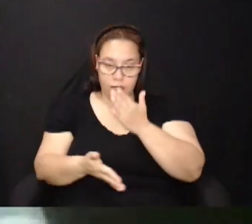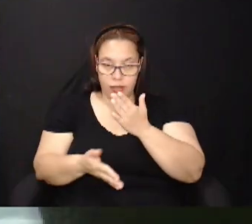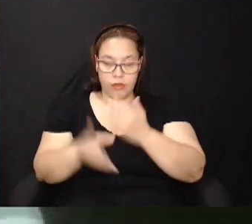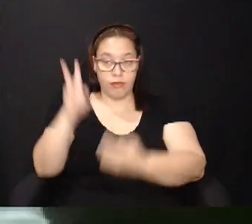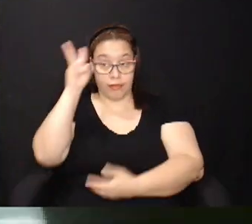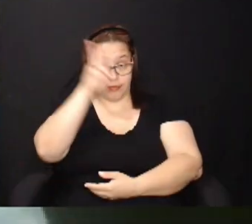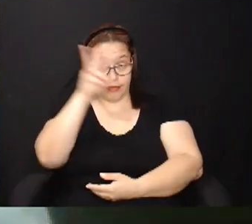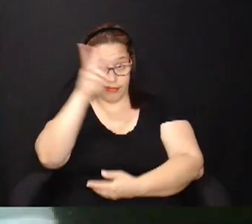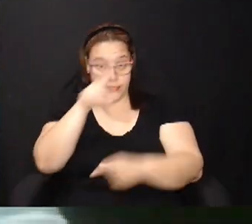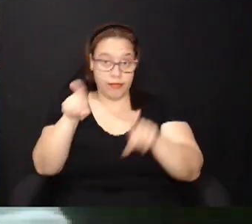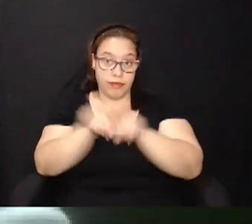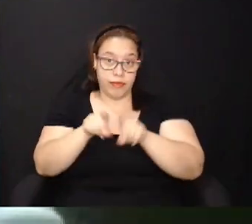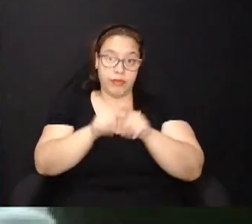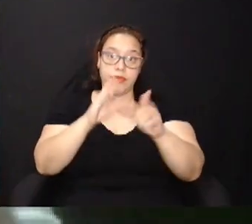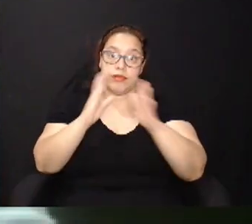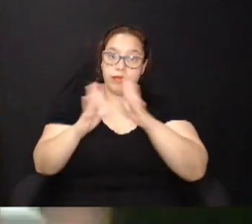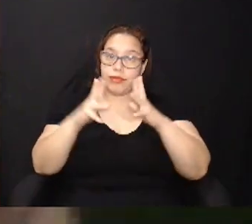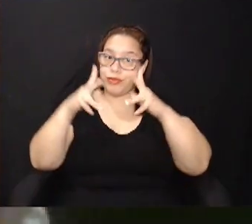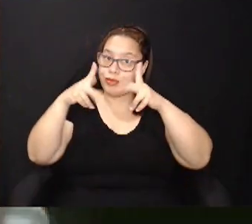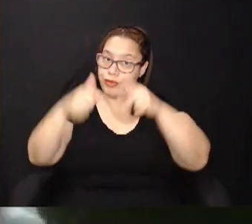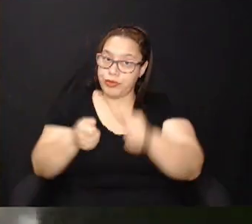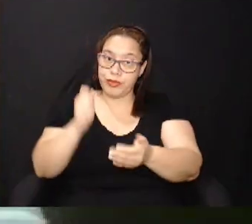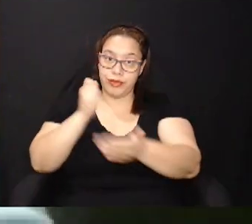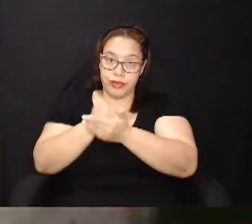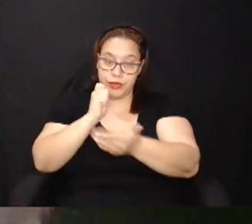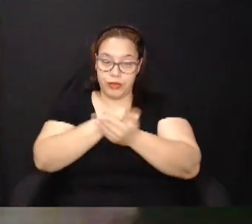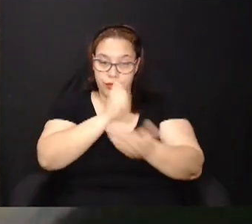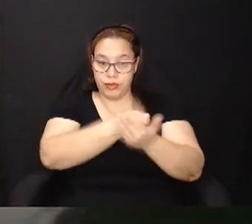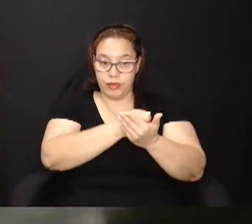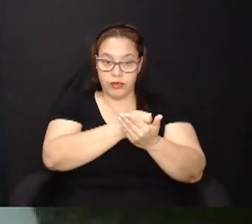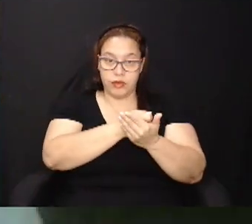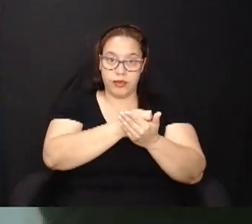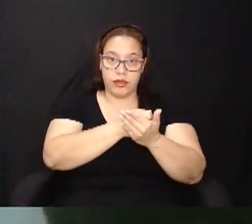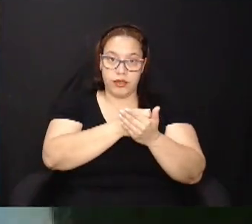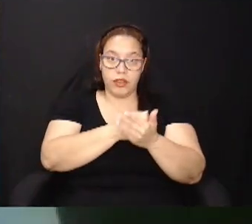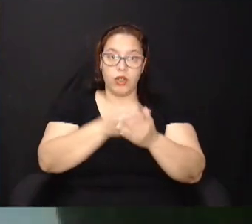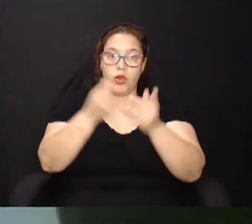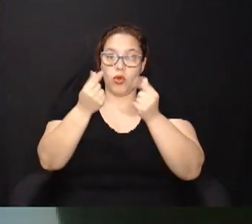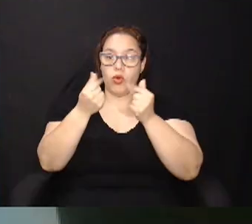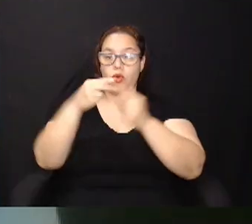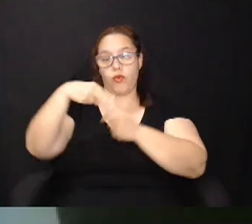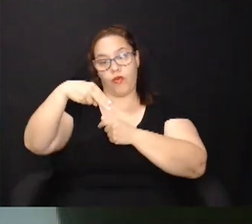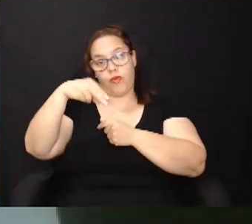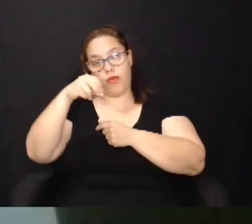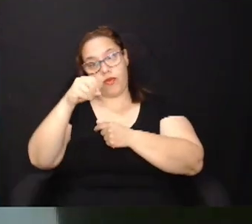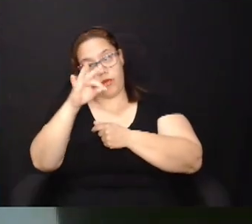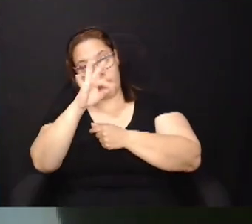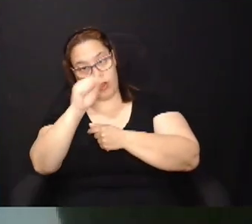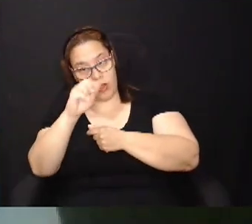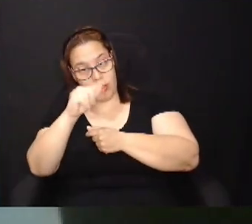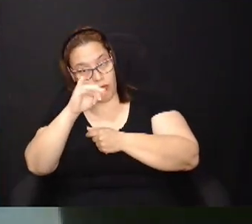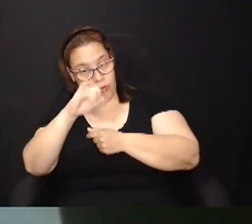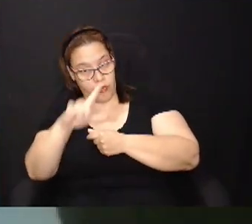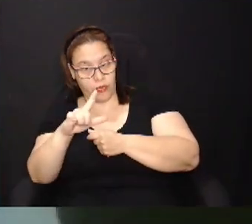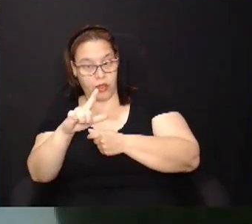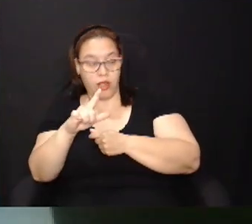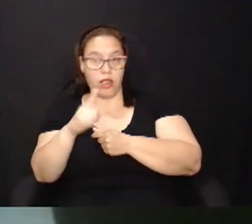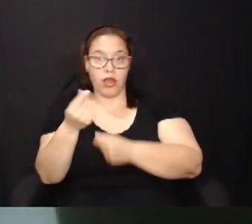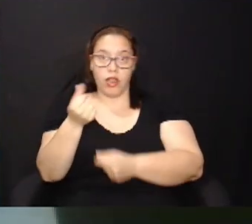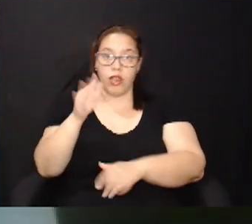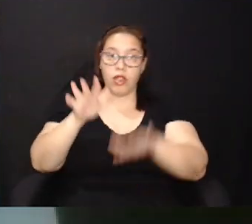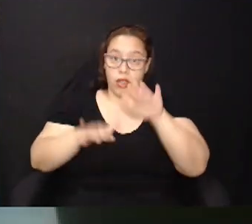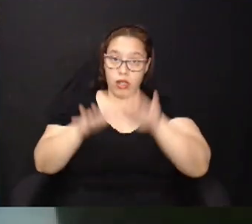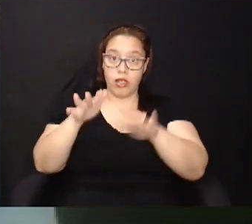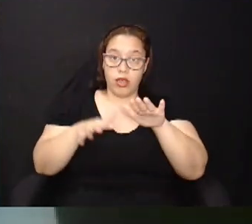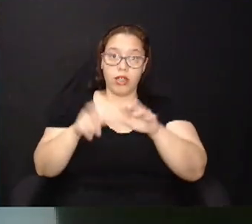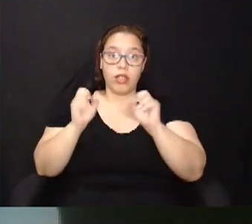meio tempo, tudo que comprar para suprir aquilo que tinha na sua mala, guarda a nota fiscal e lembra de comprar bens com valores razoáveis, tá? Porque eu já vi gente comprando